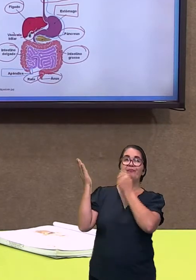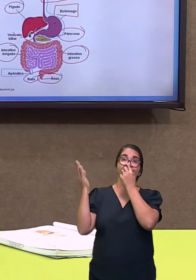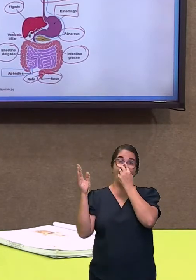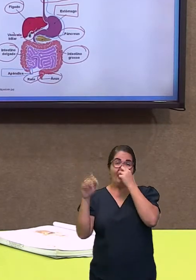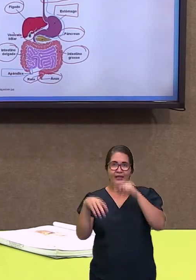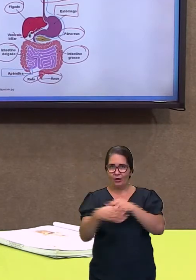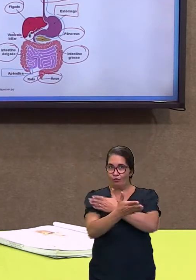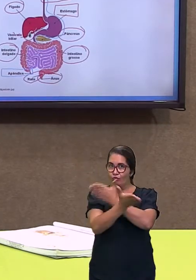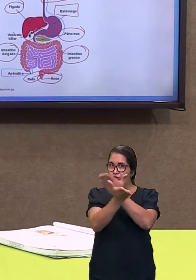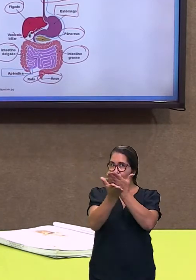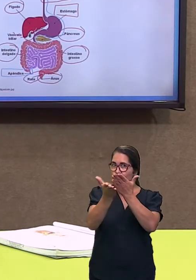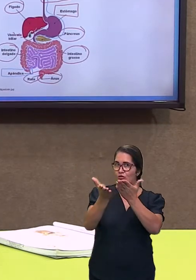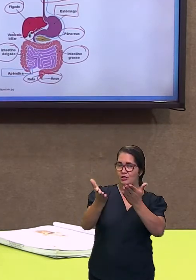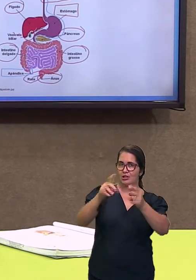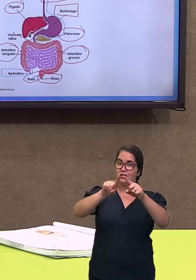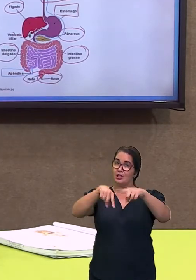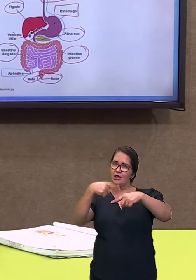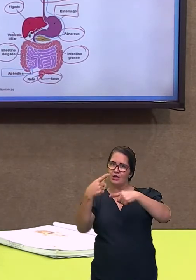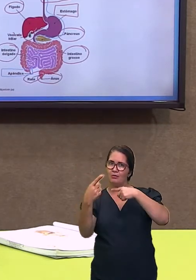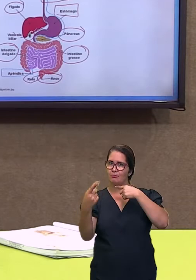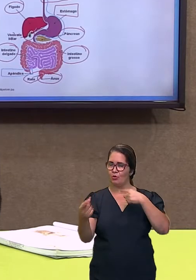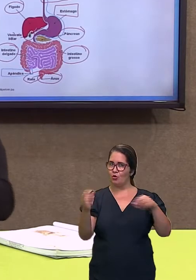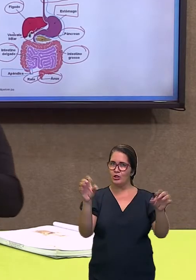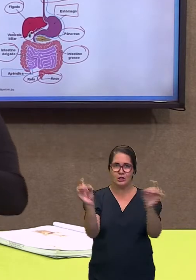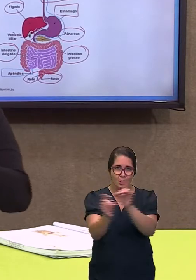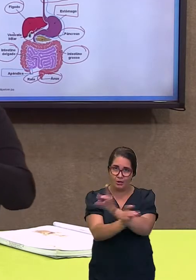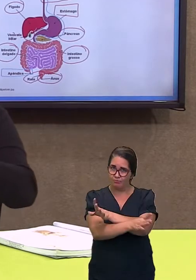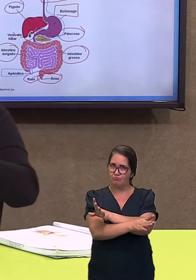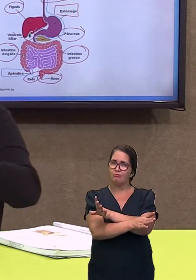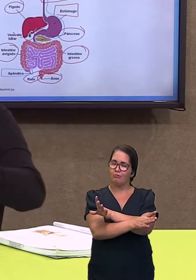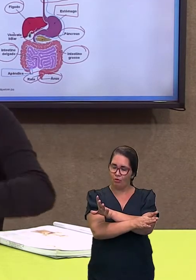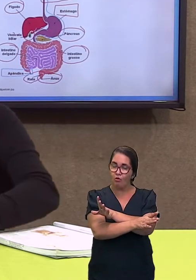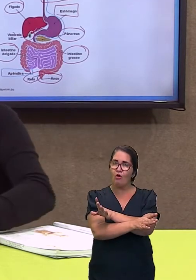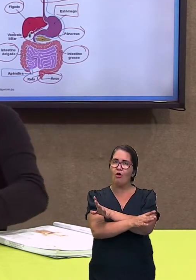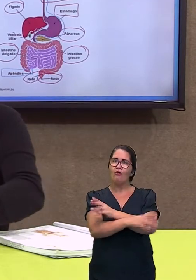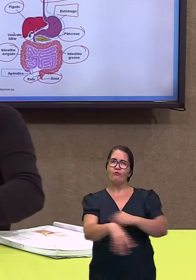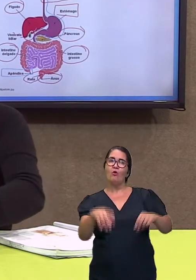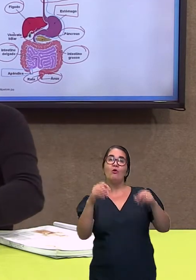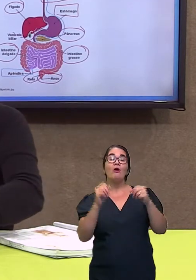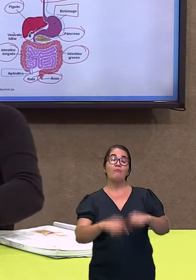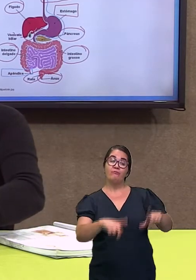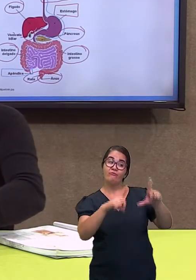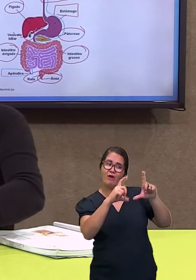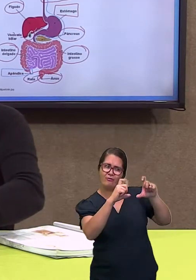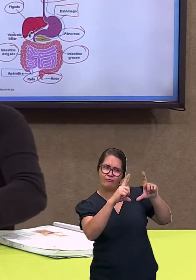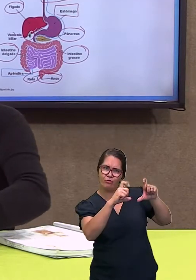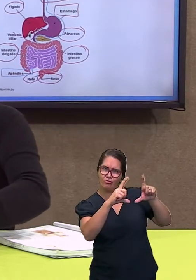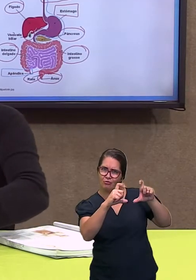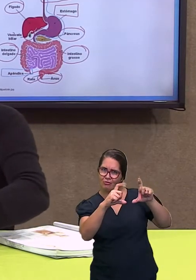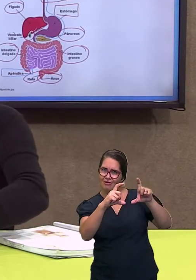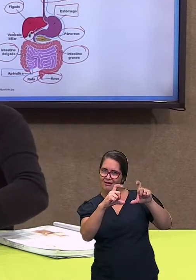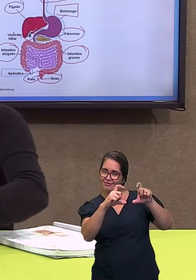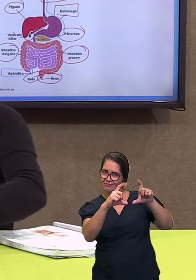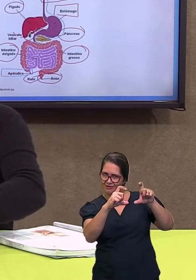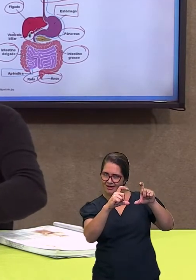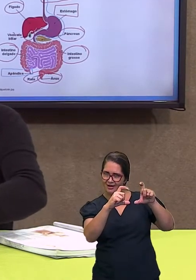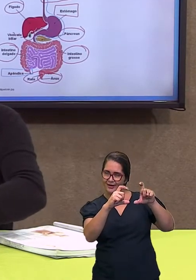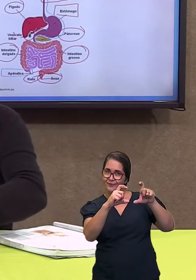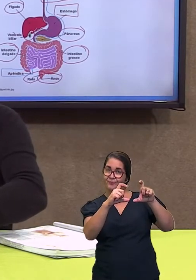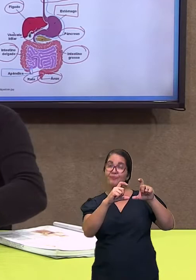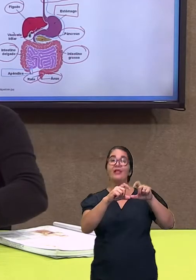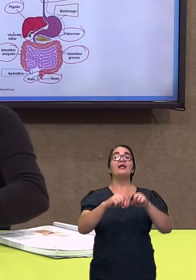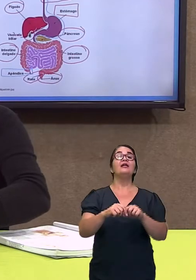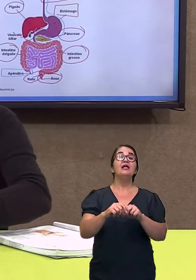estar fotografando e colocando no material de vocês para a professora saber que